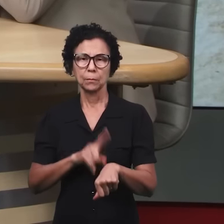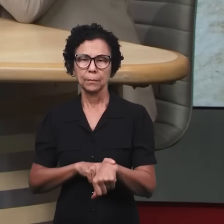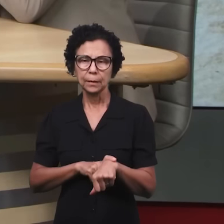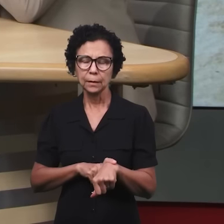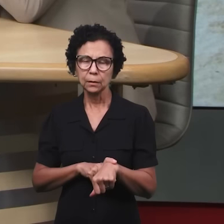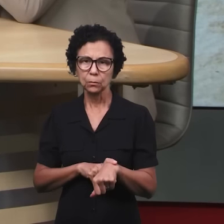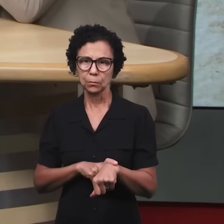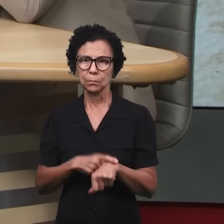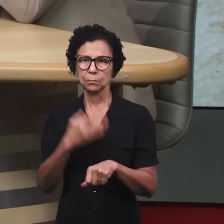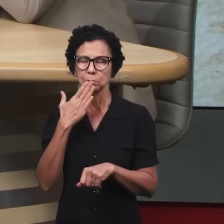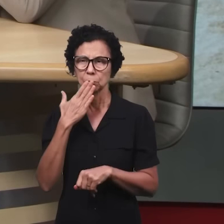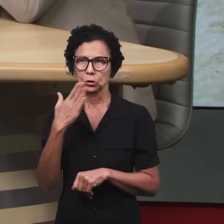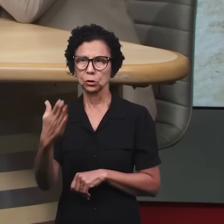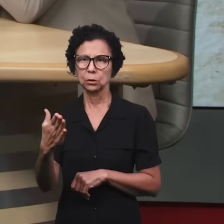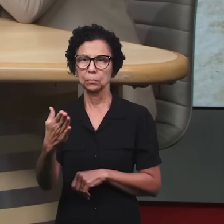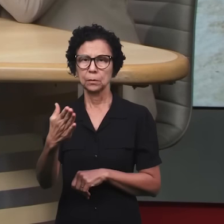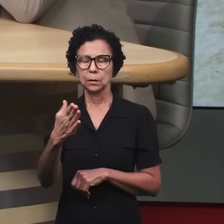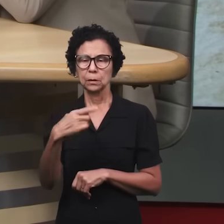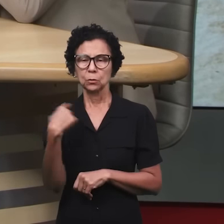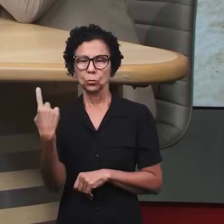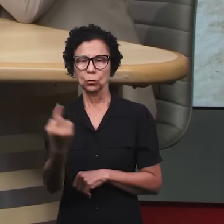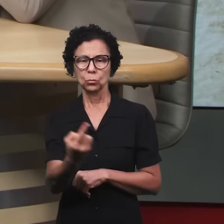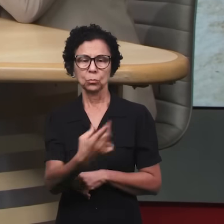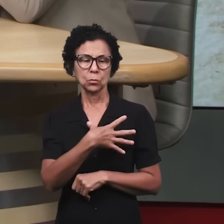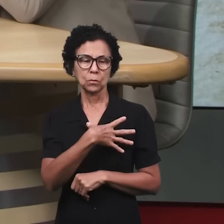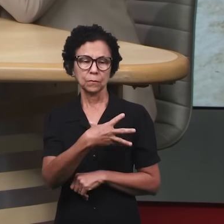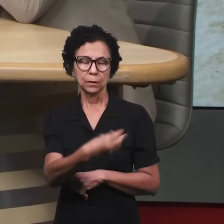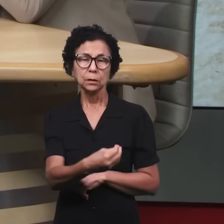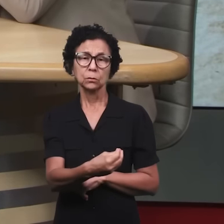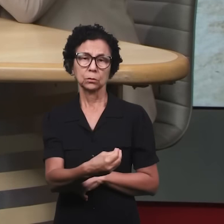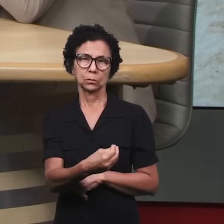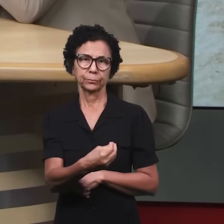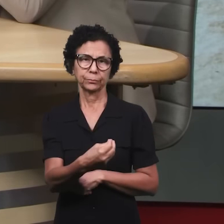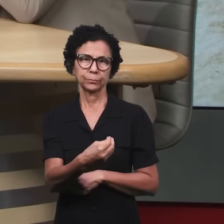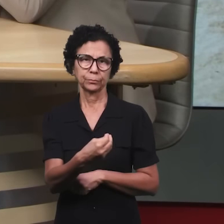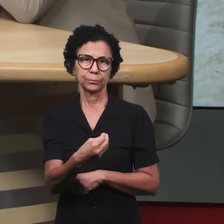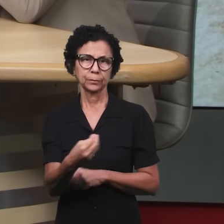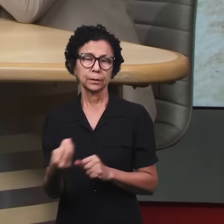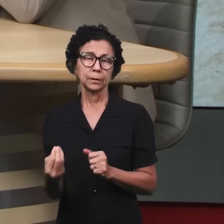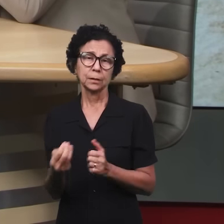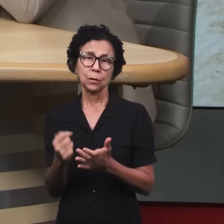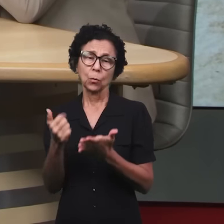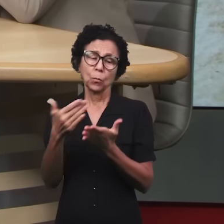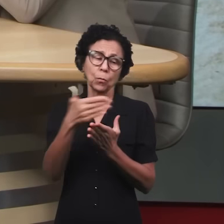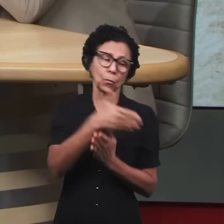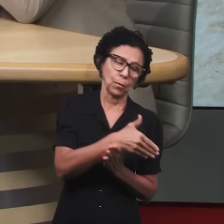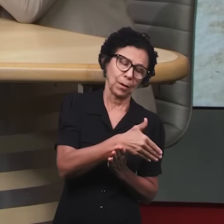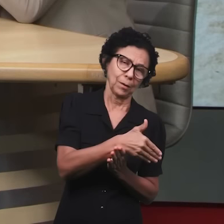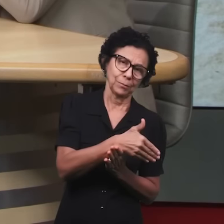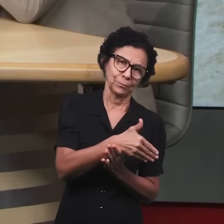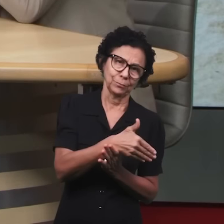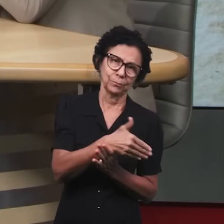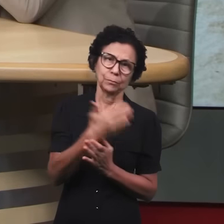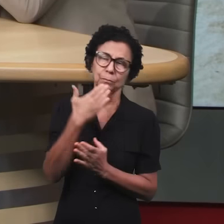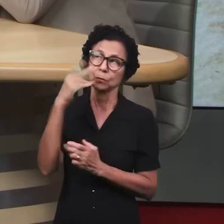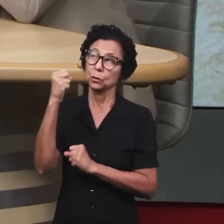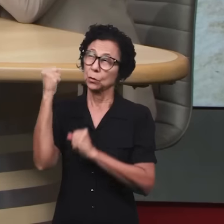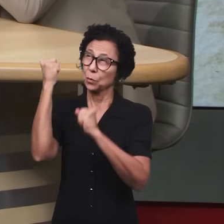clamor pelos filhos que se encontram nessa situação. Ó Deus, que o poder do Senhor seja manifesto nos